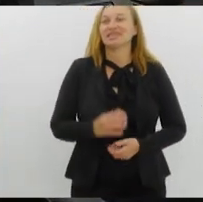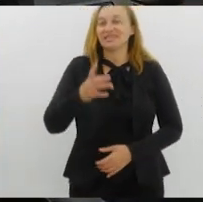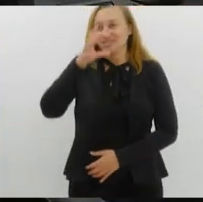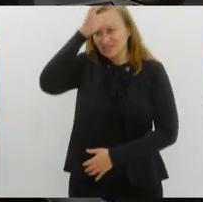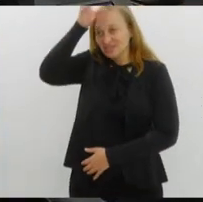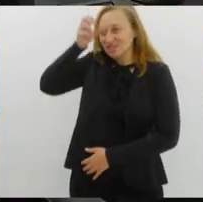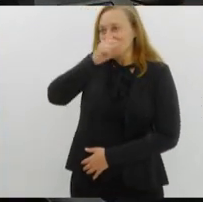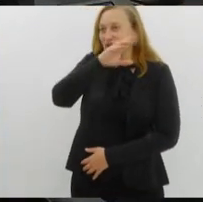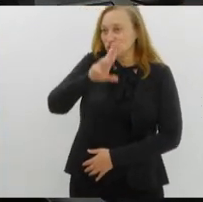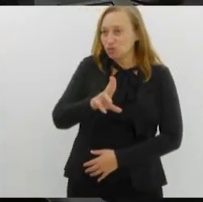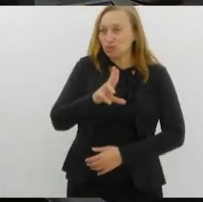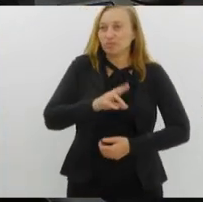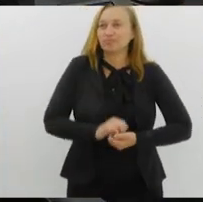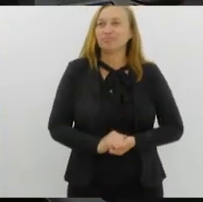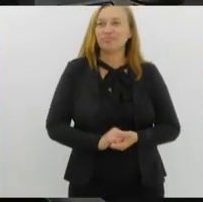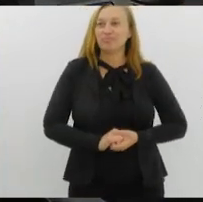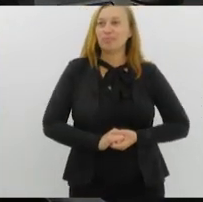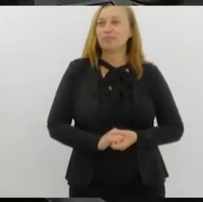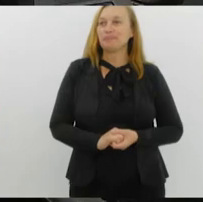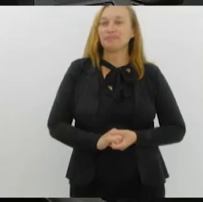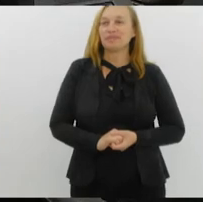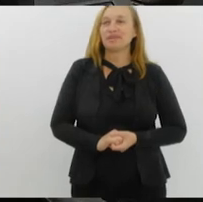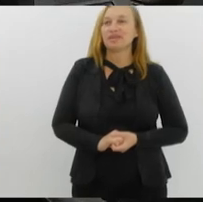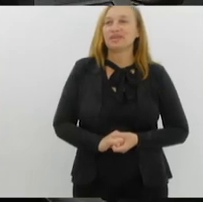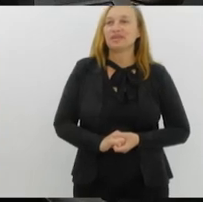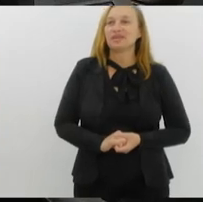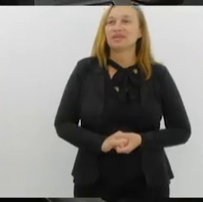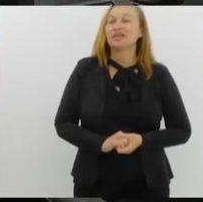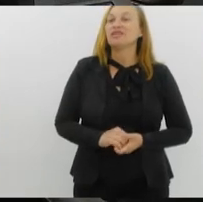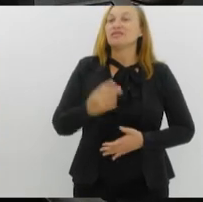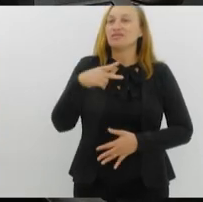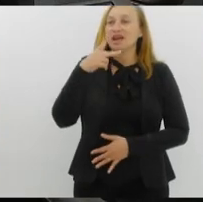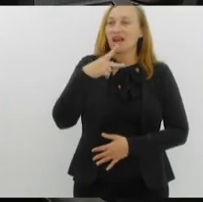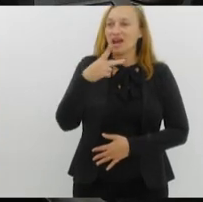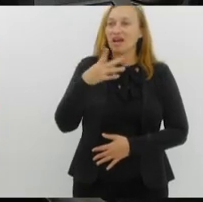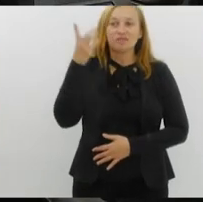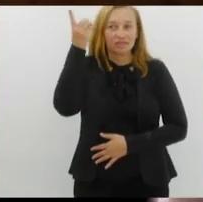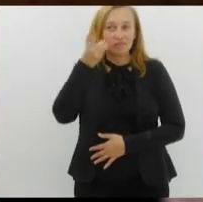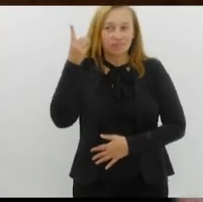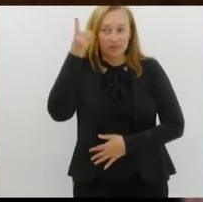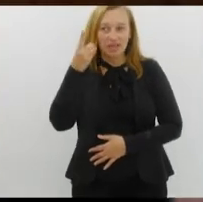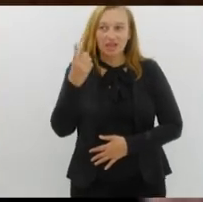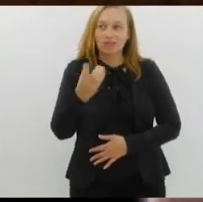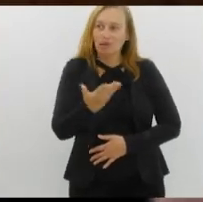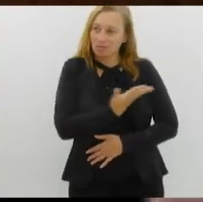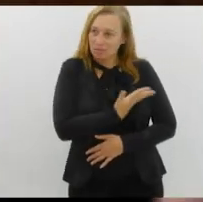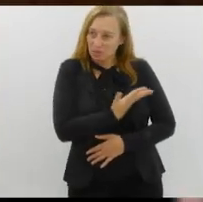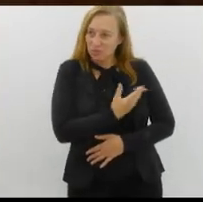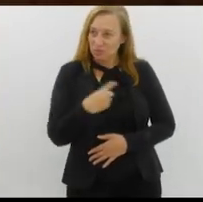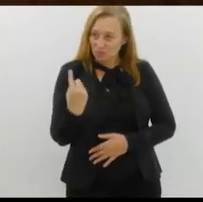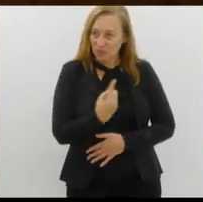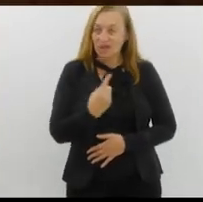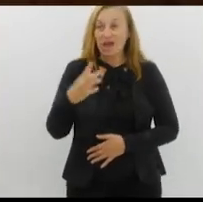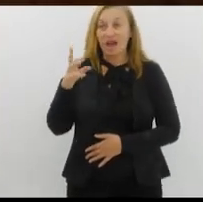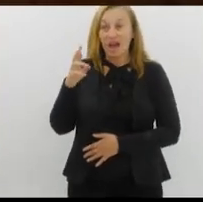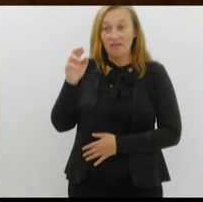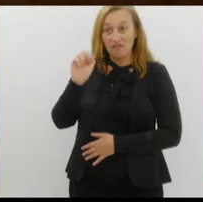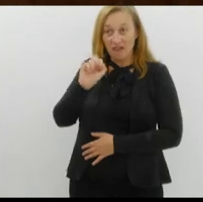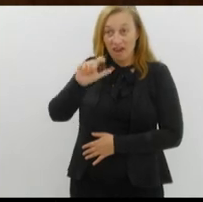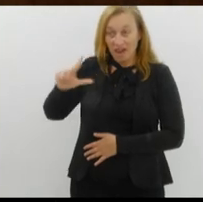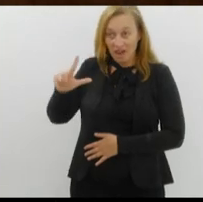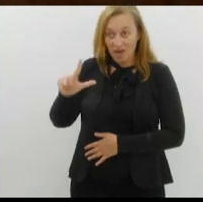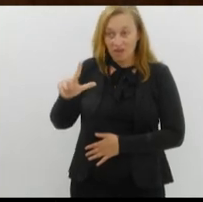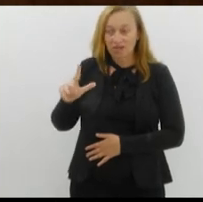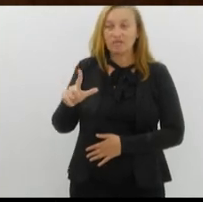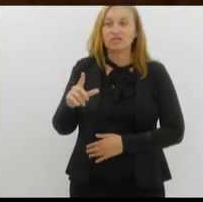Tia Ju, eu queria, nesse momento, dizer ao nobre deputado, amigo nosso de muito tempo, Rafael Pisciani, que esteve conosco aqui